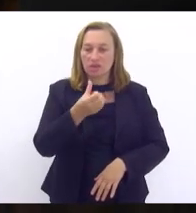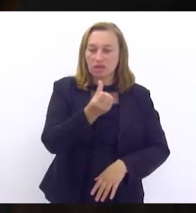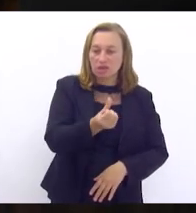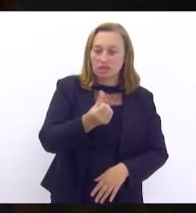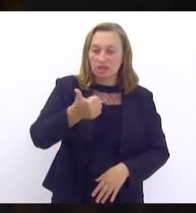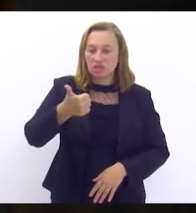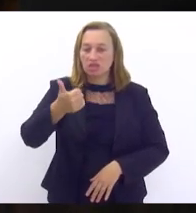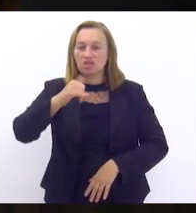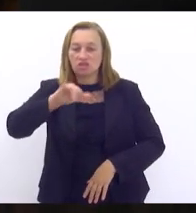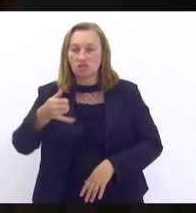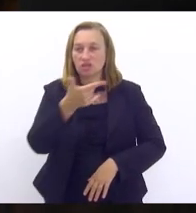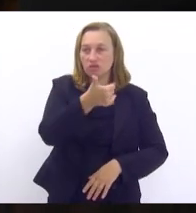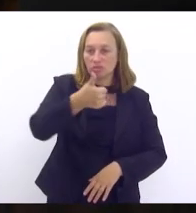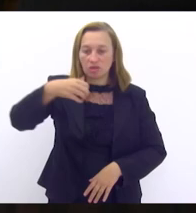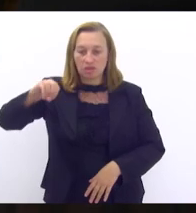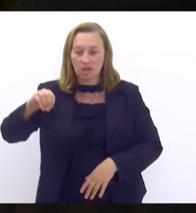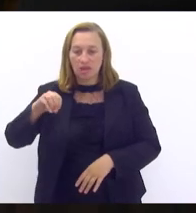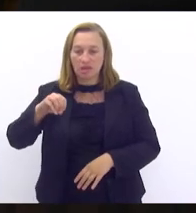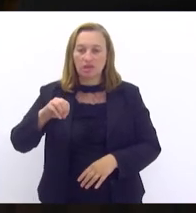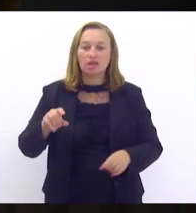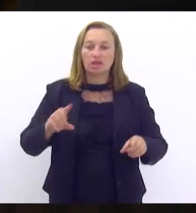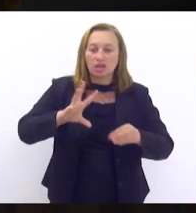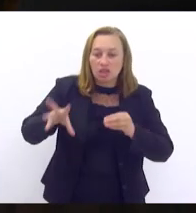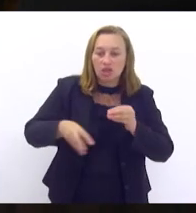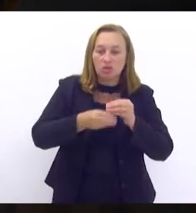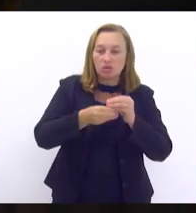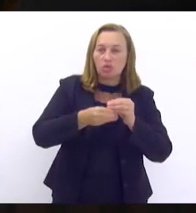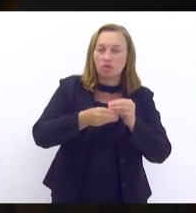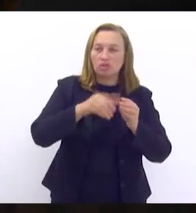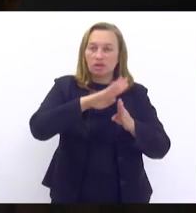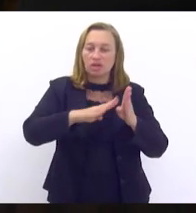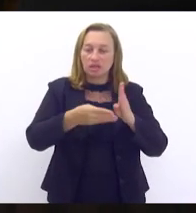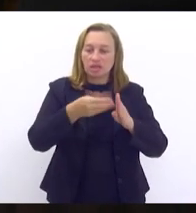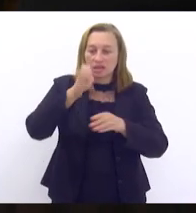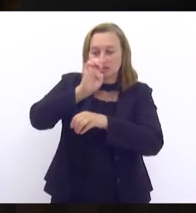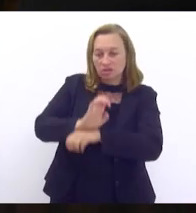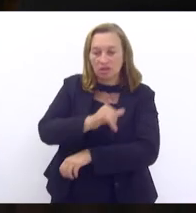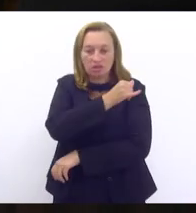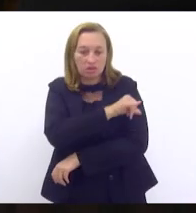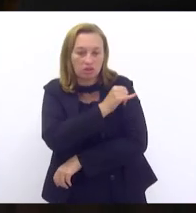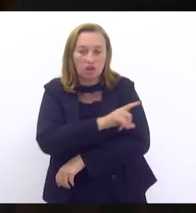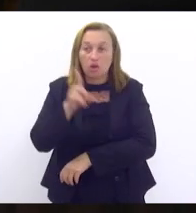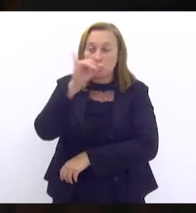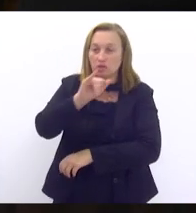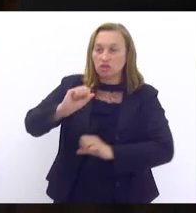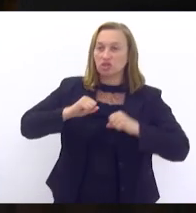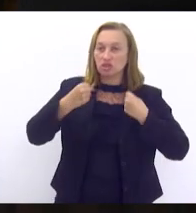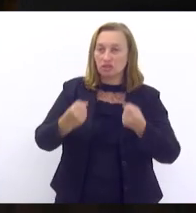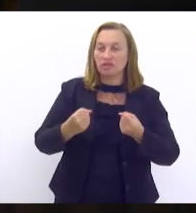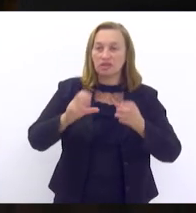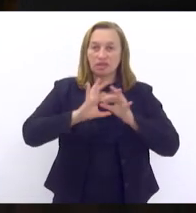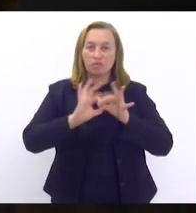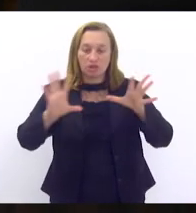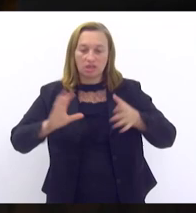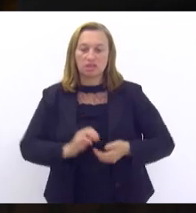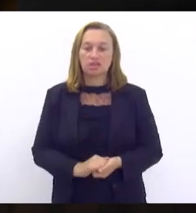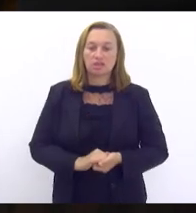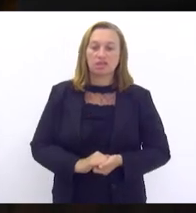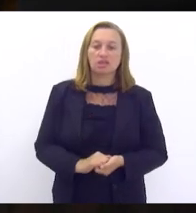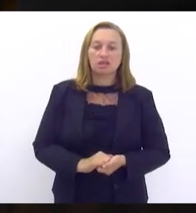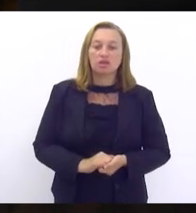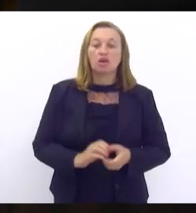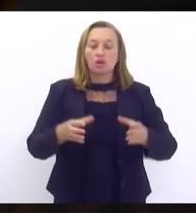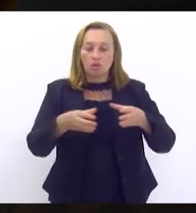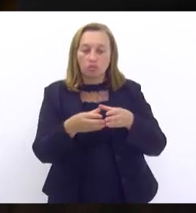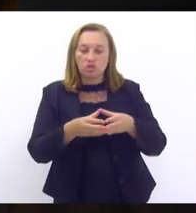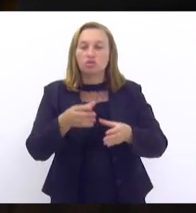de 6 de janeiro de 2010, e inclui no calendário oficial do Estado do Rio de Janeiro o Dia de Defesa da Democracia. Parecer da